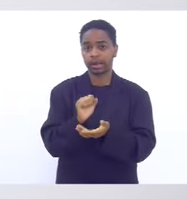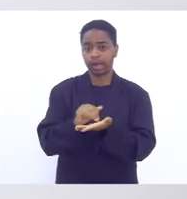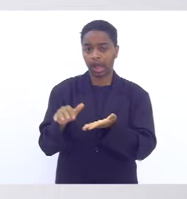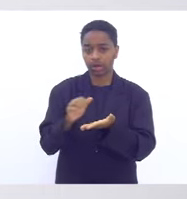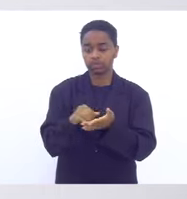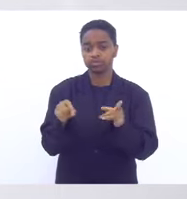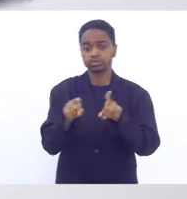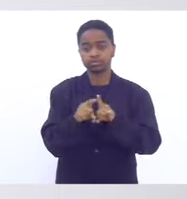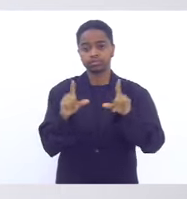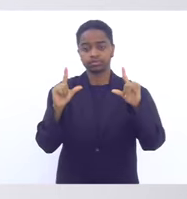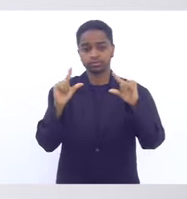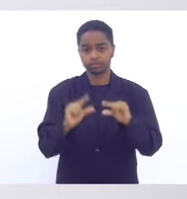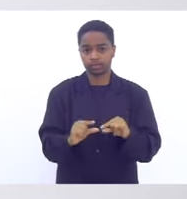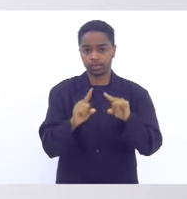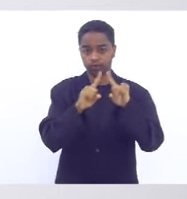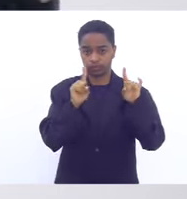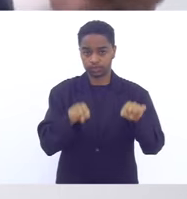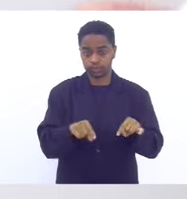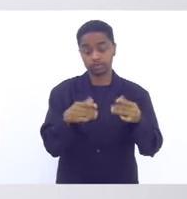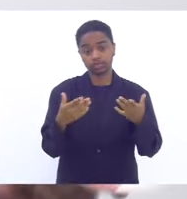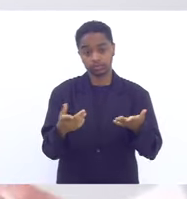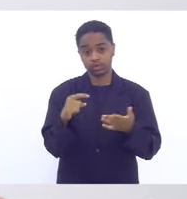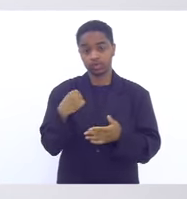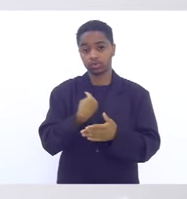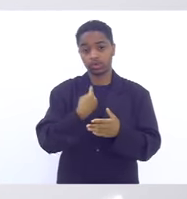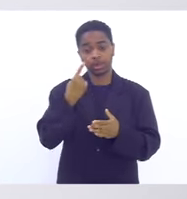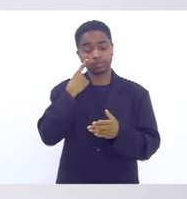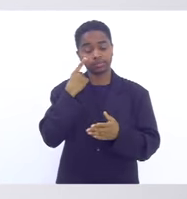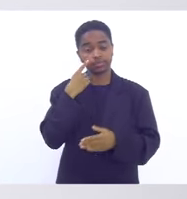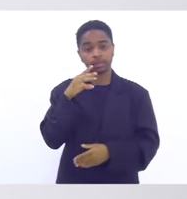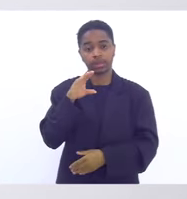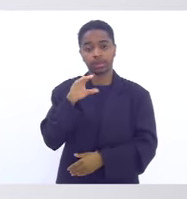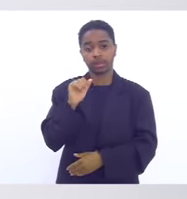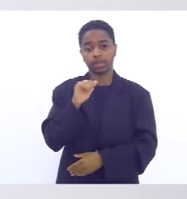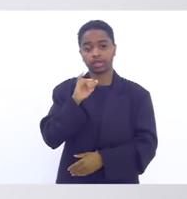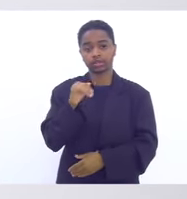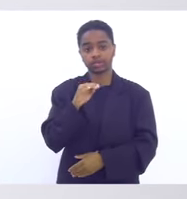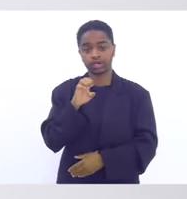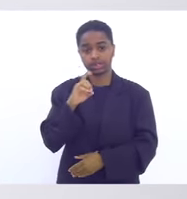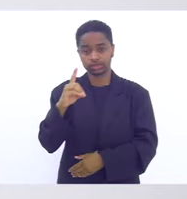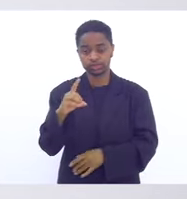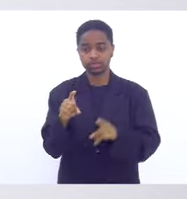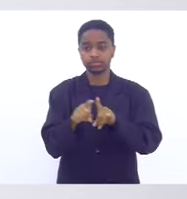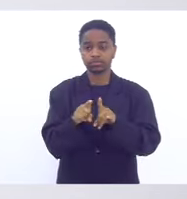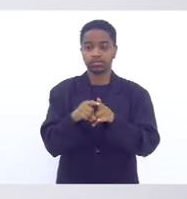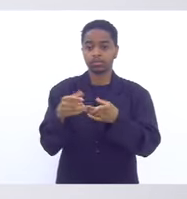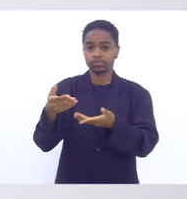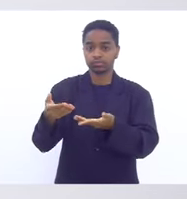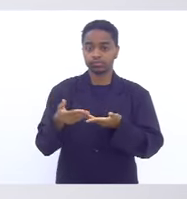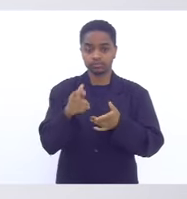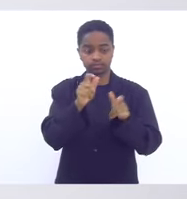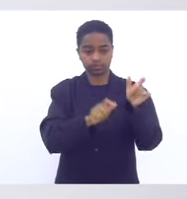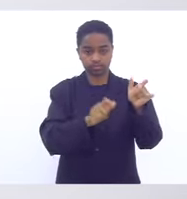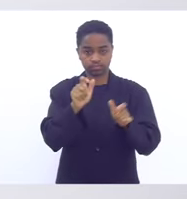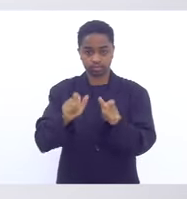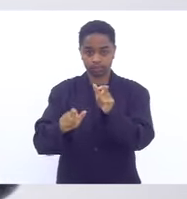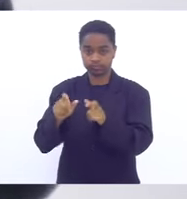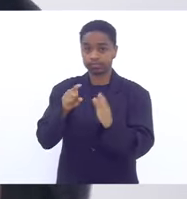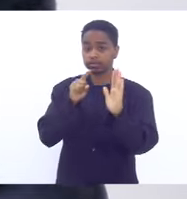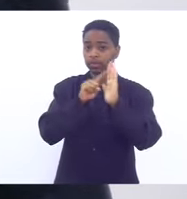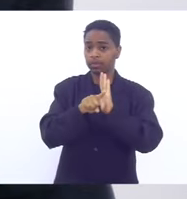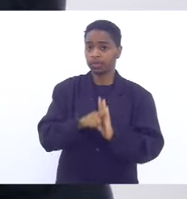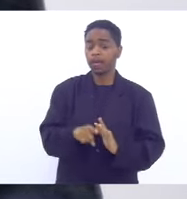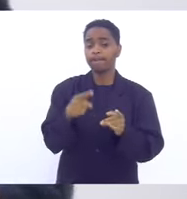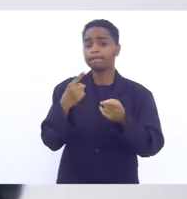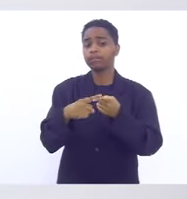reduzindo o quadro operacional. Então, a gente vai pegar o CAGED nos últimos 36 meses e vai convidar aqui alguma dessas pessoas demitidas e perguntar por